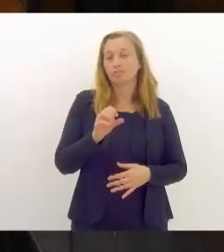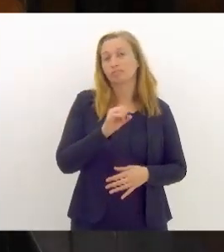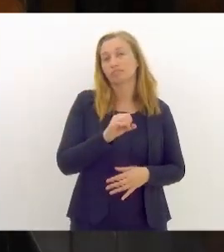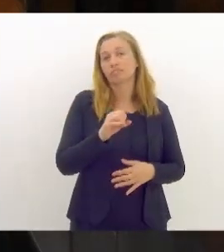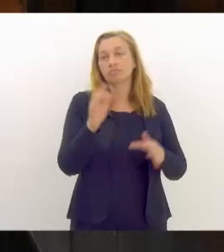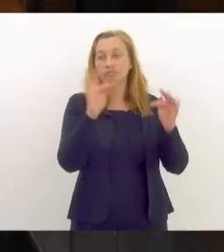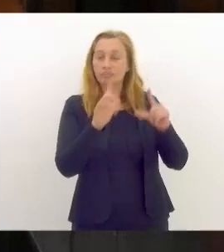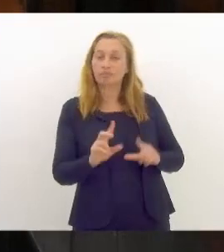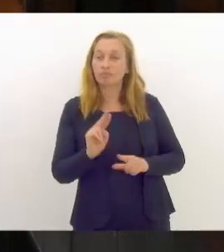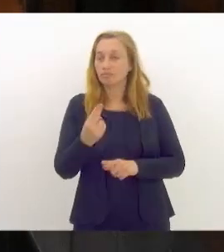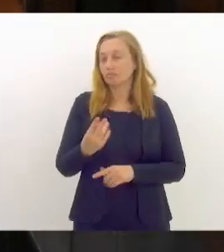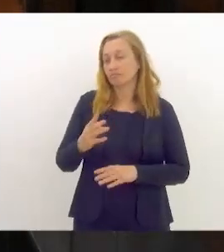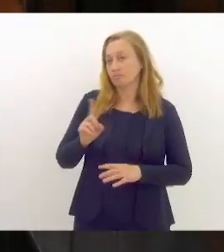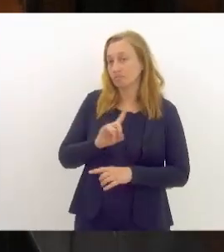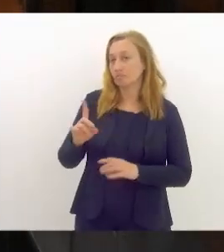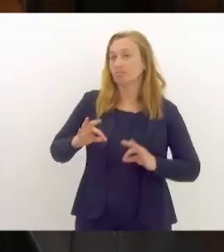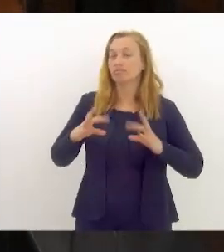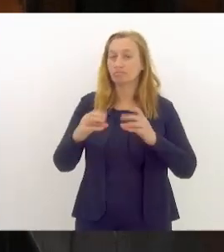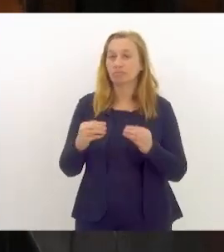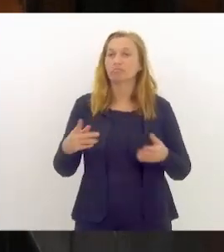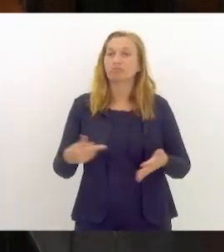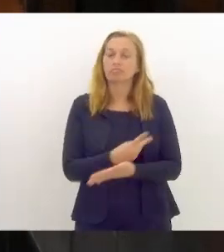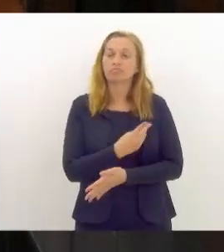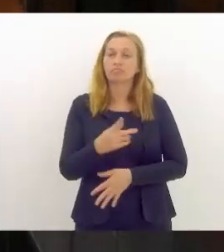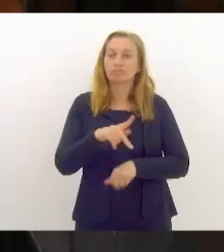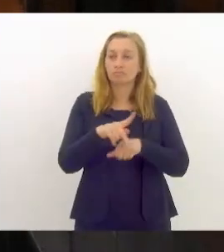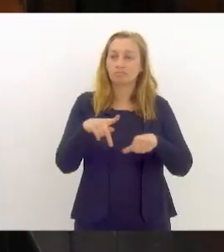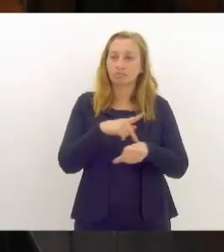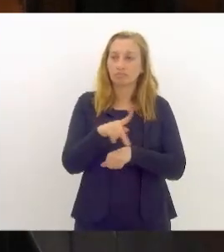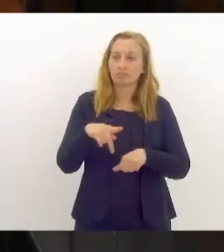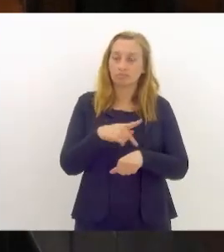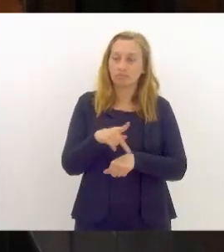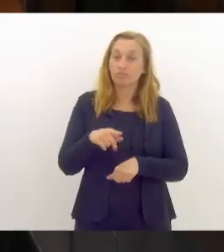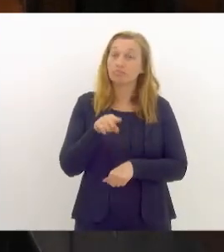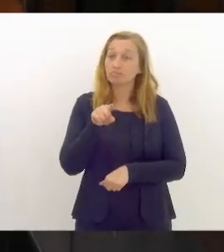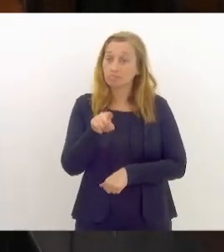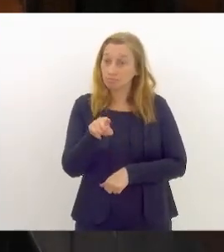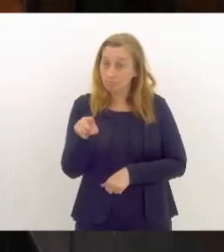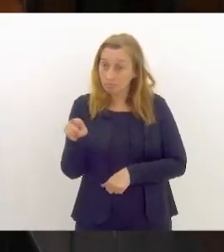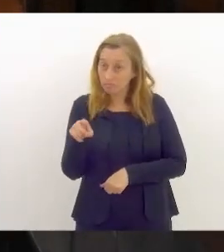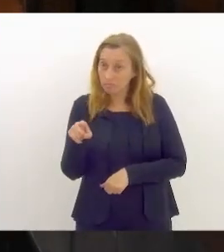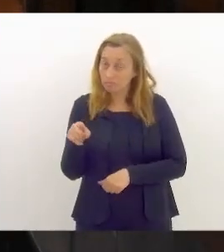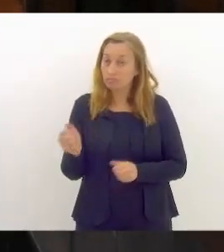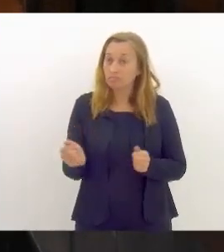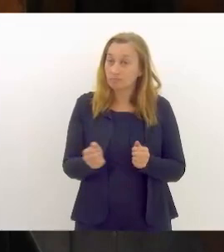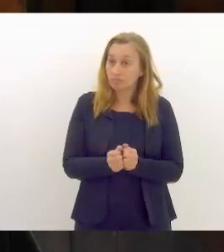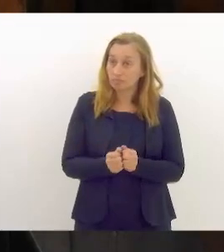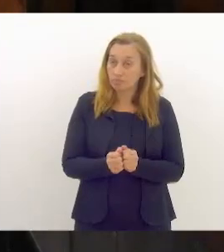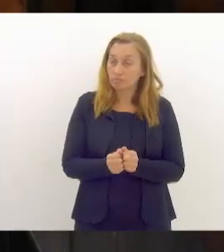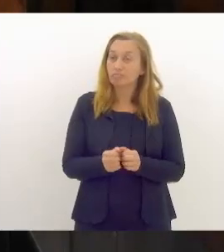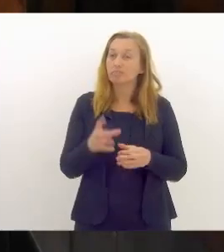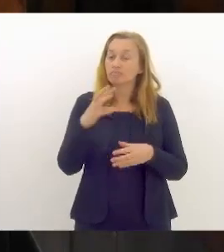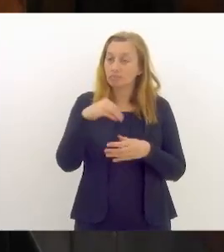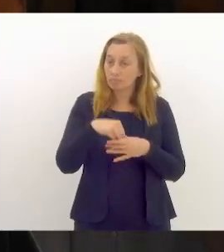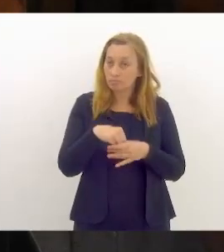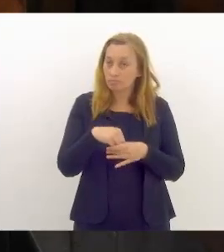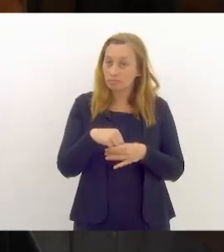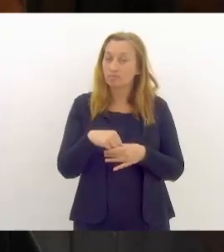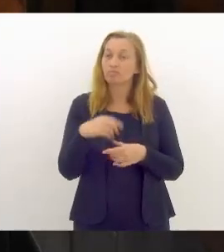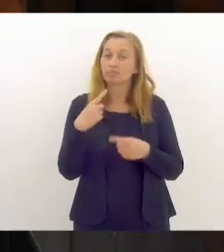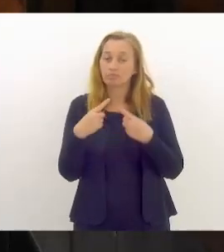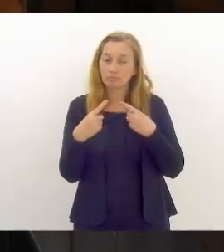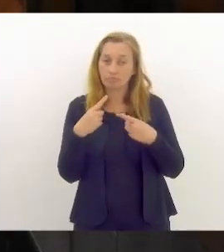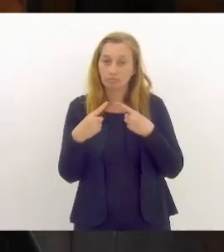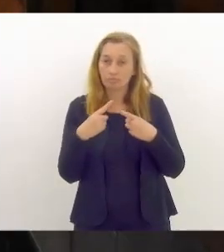quer não com tudo que tá acontecendo nesse país você está envolvido dentro da